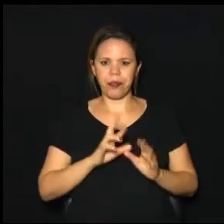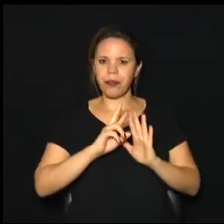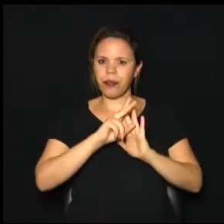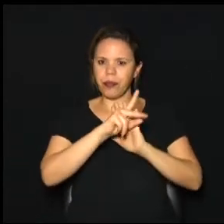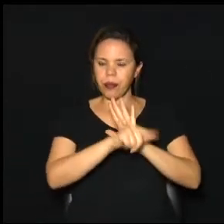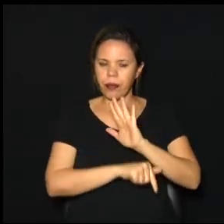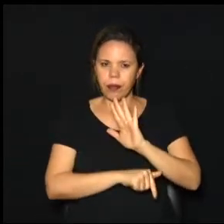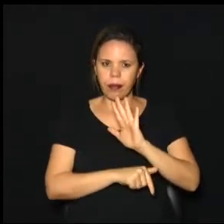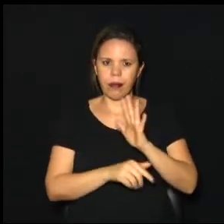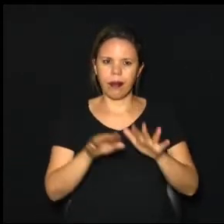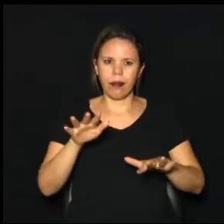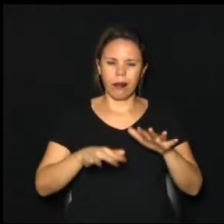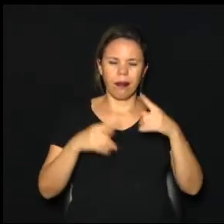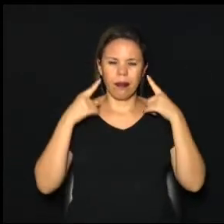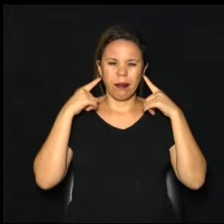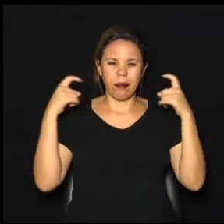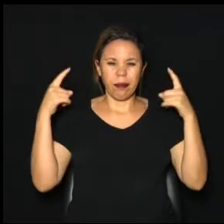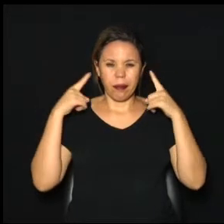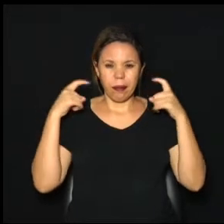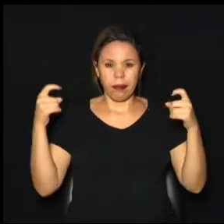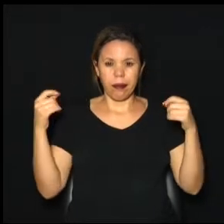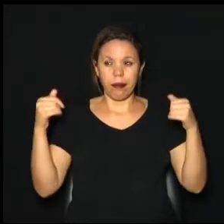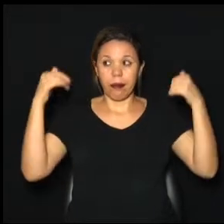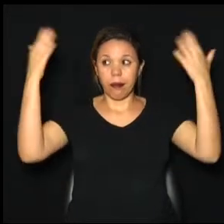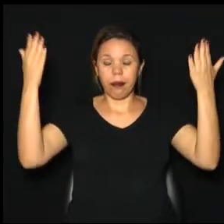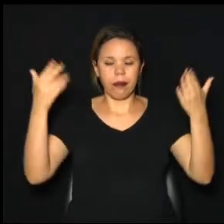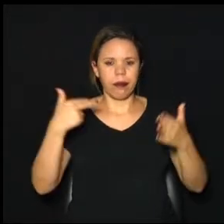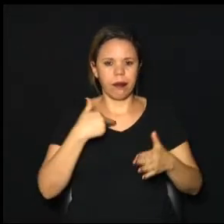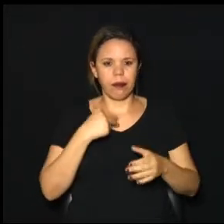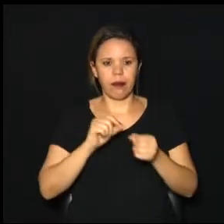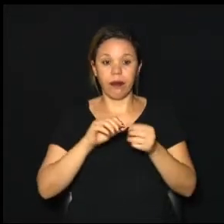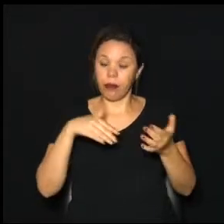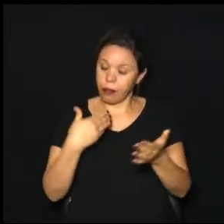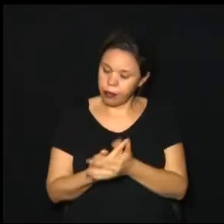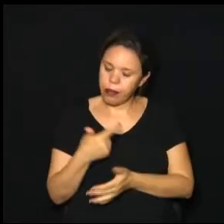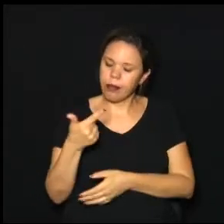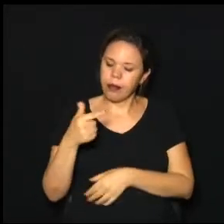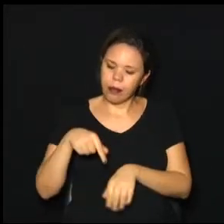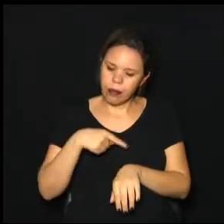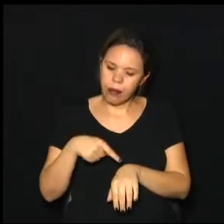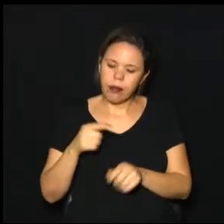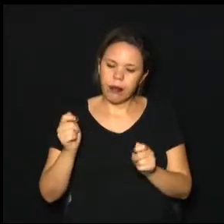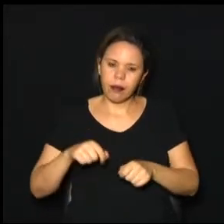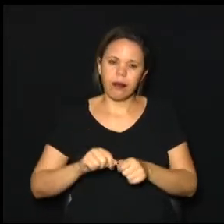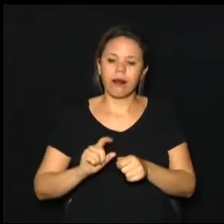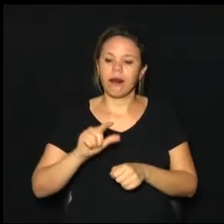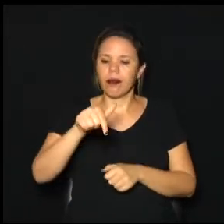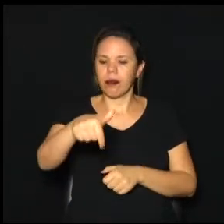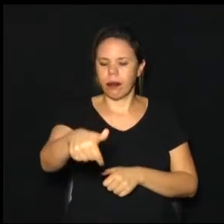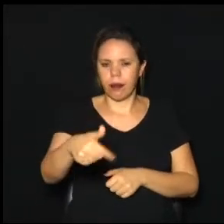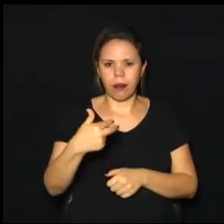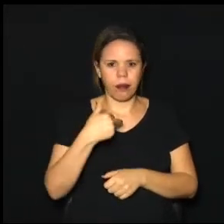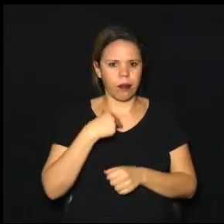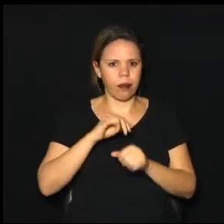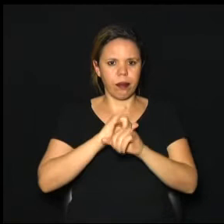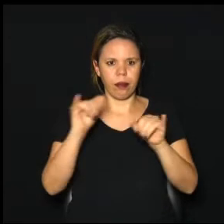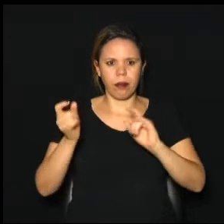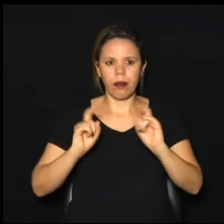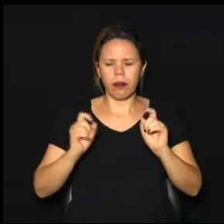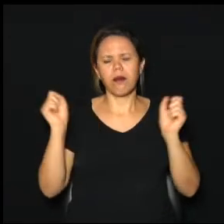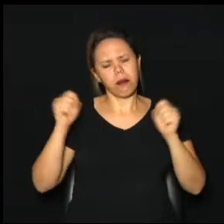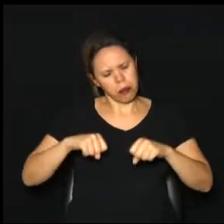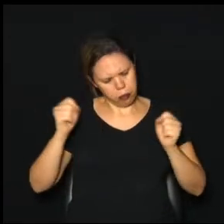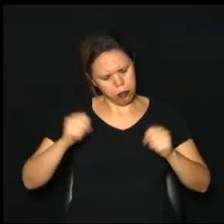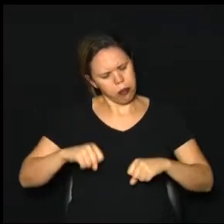certa perturbação, vamos chamar assim, você pode fazer até as 22 horas. Significa que depois das 22 horas você não pode fazer uma reunião?